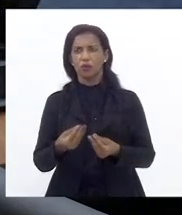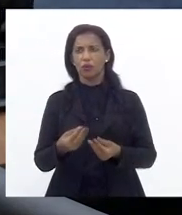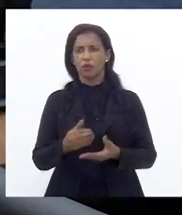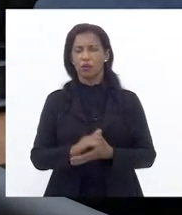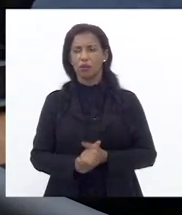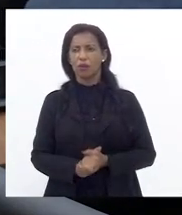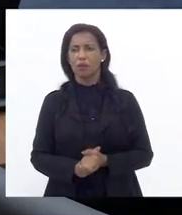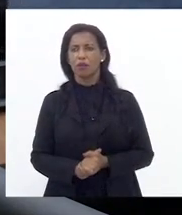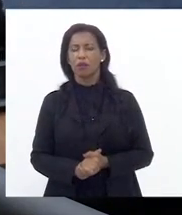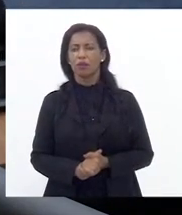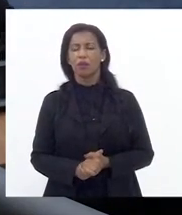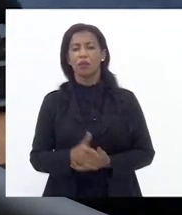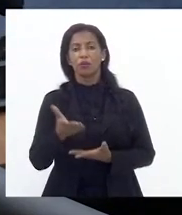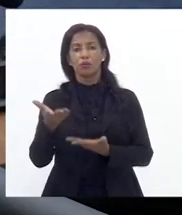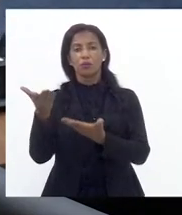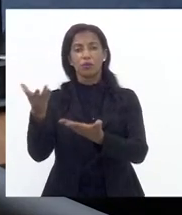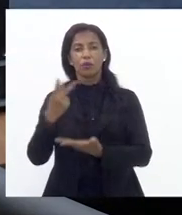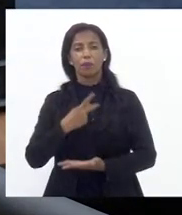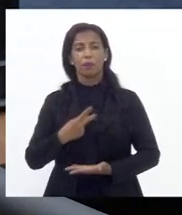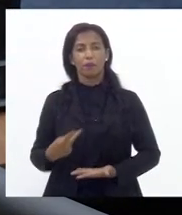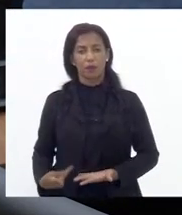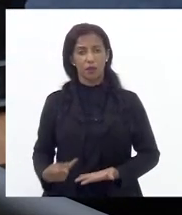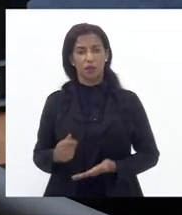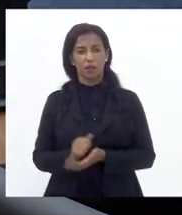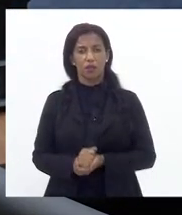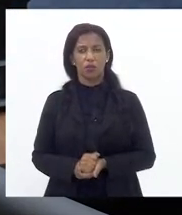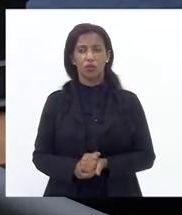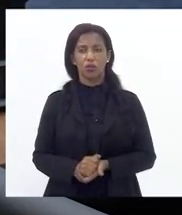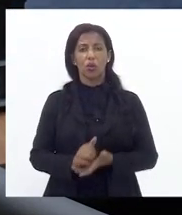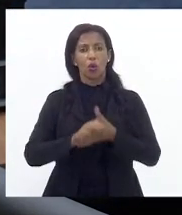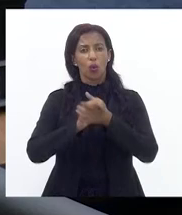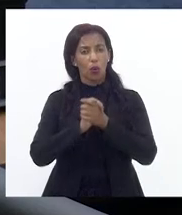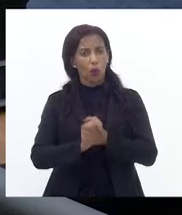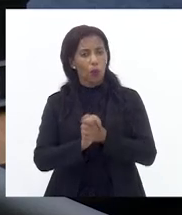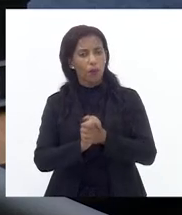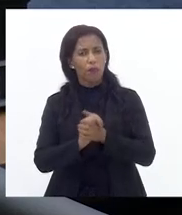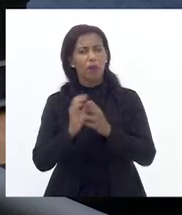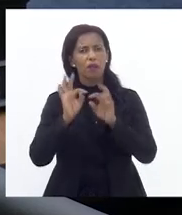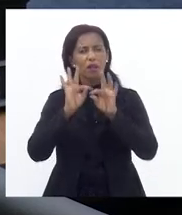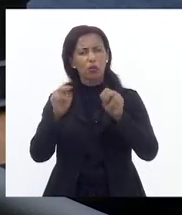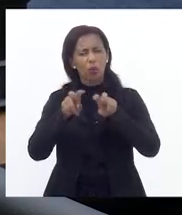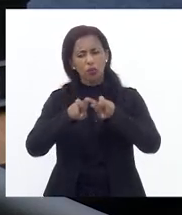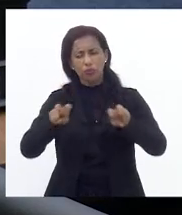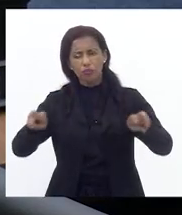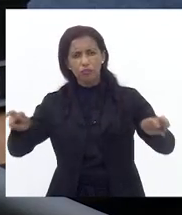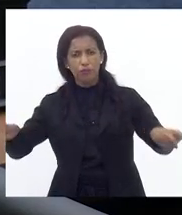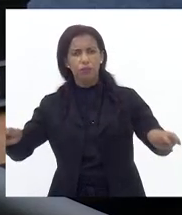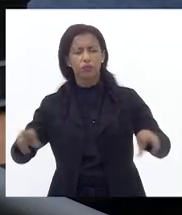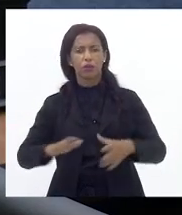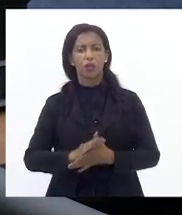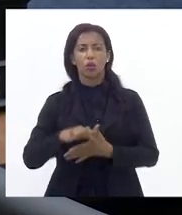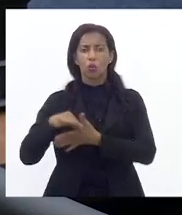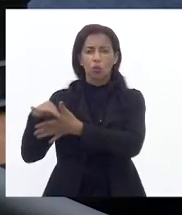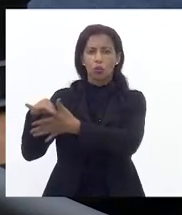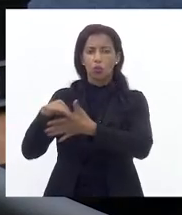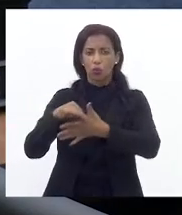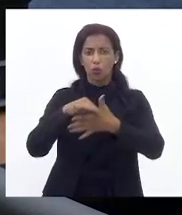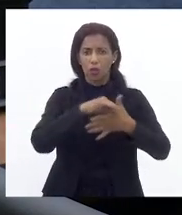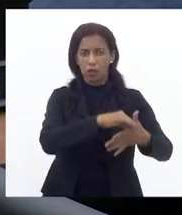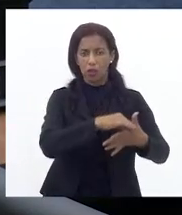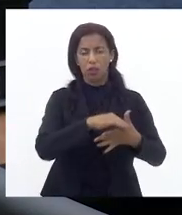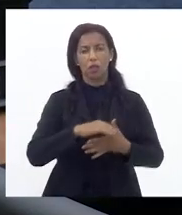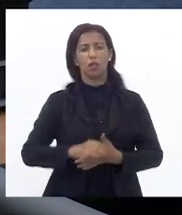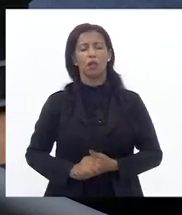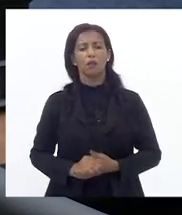o senhor presidente na ocasião complemento às demais autoridades presentes EA todos os representantes aqui